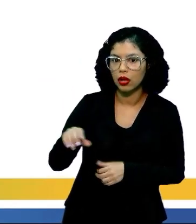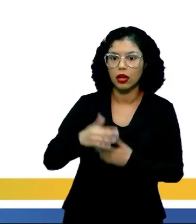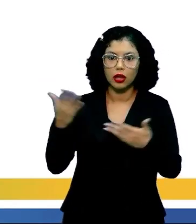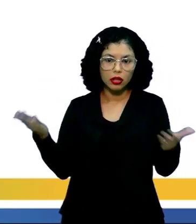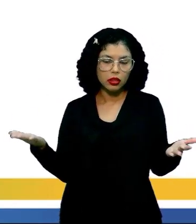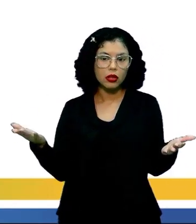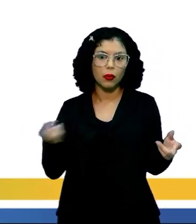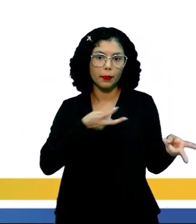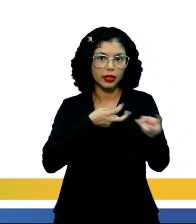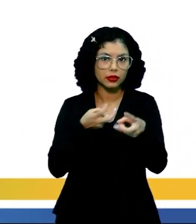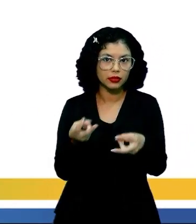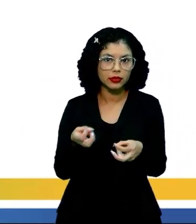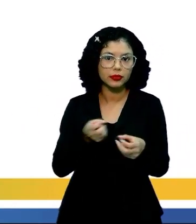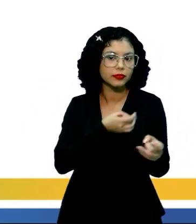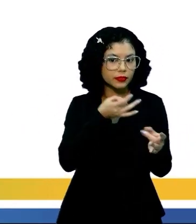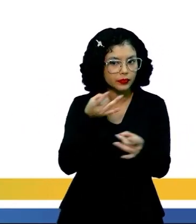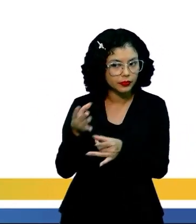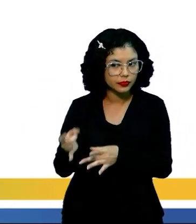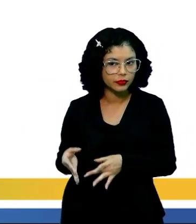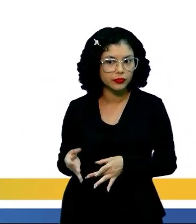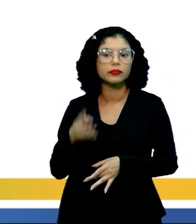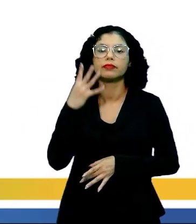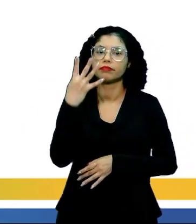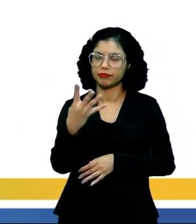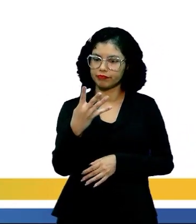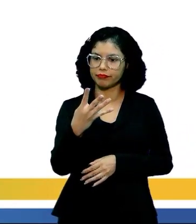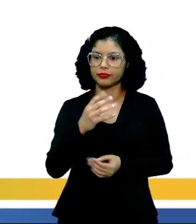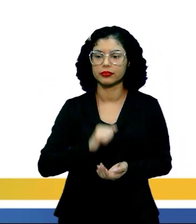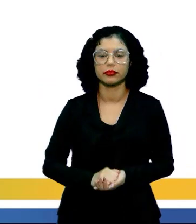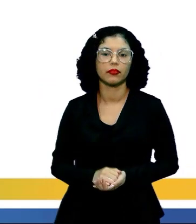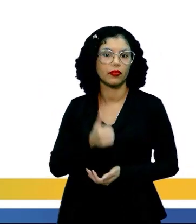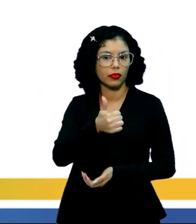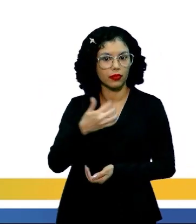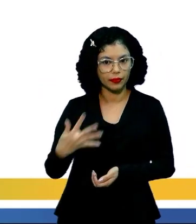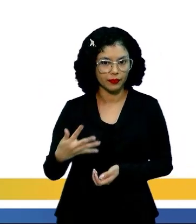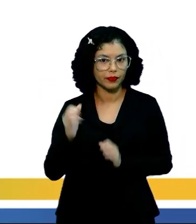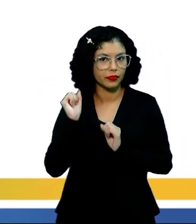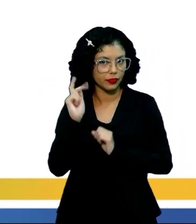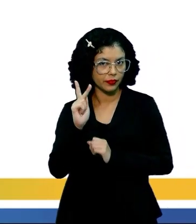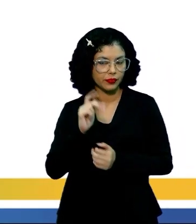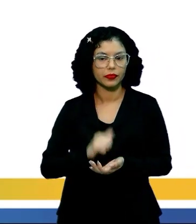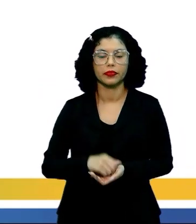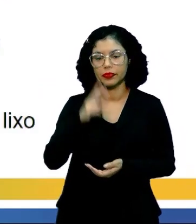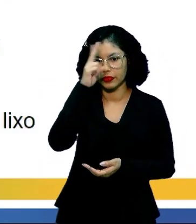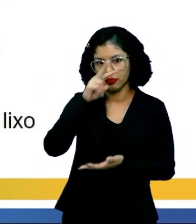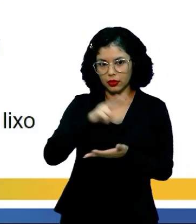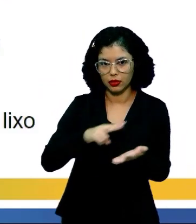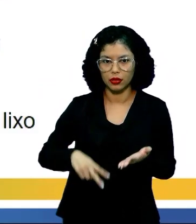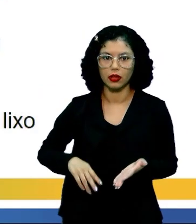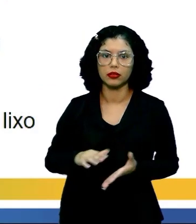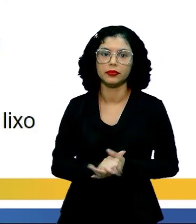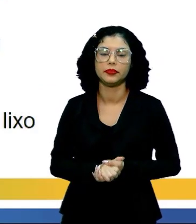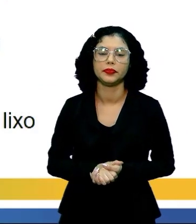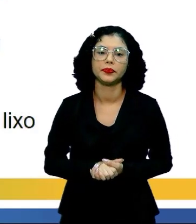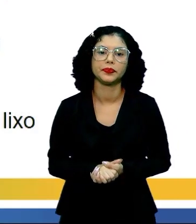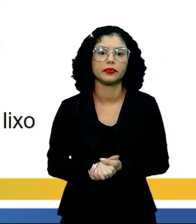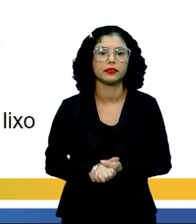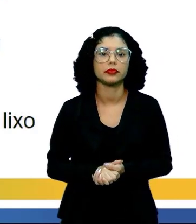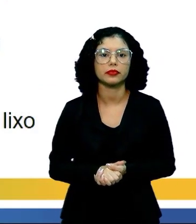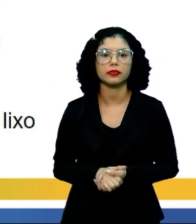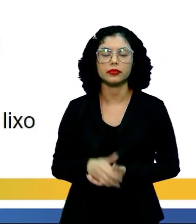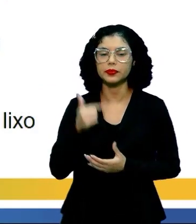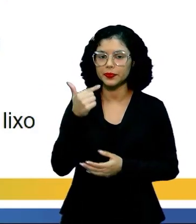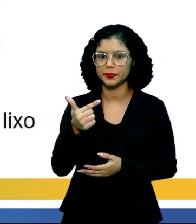Então, olha aqui a pegadinha, o desconto adicional é 4 e não 14. Preste atenção na leitura, tá, pessoal? Vamos